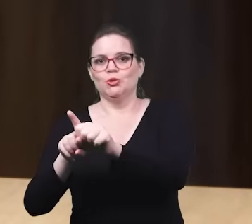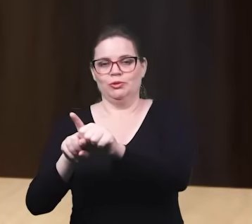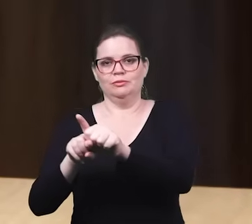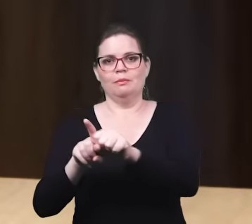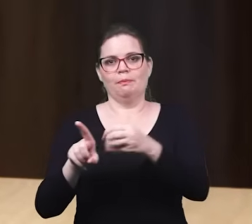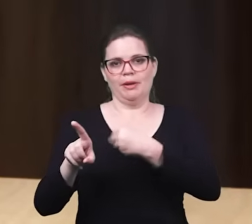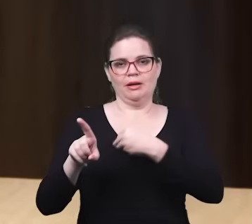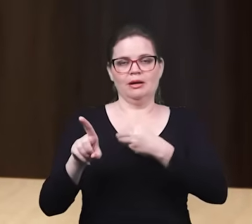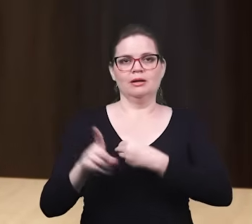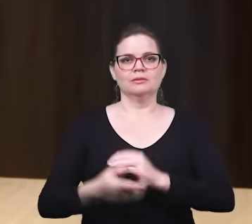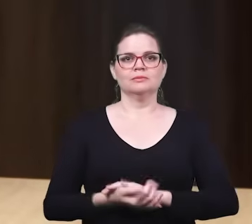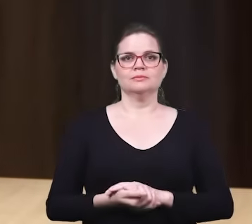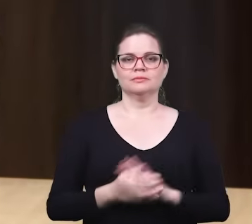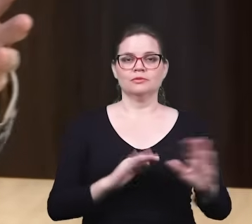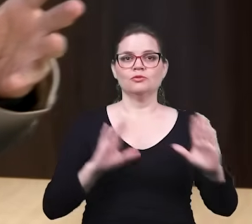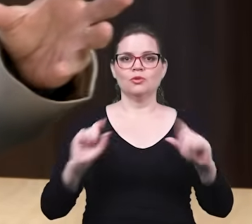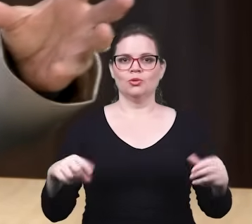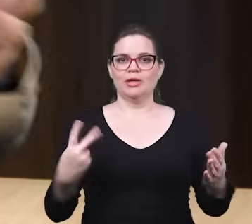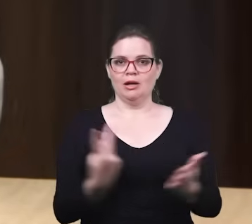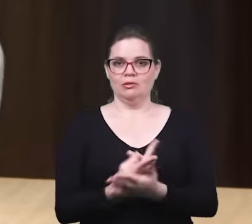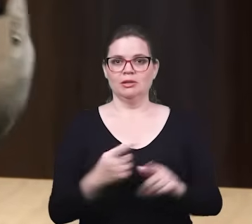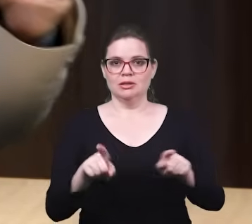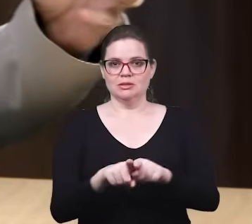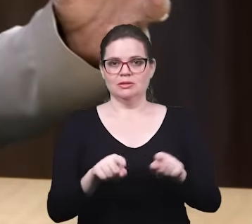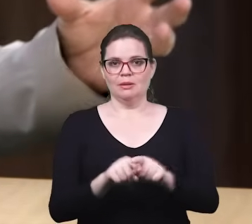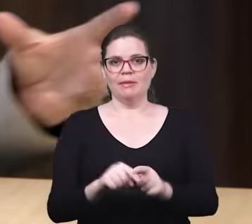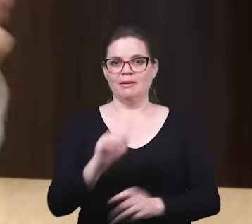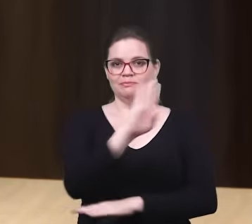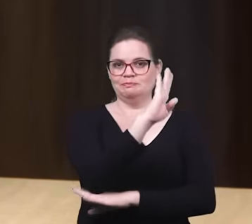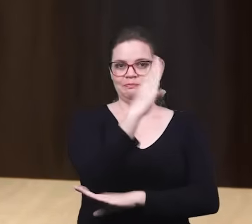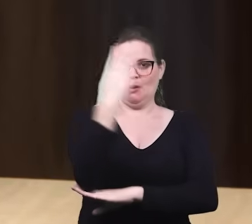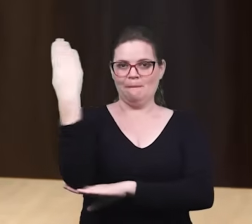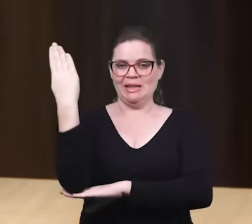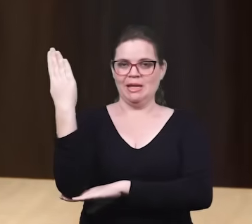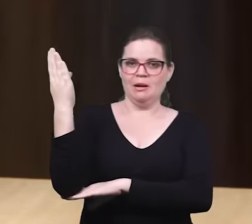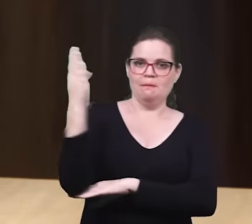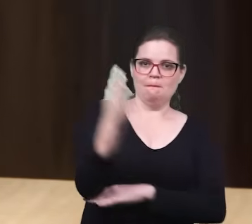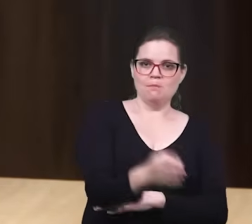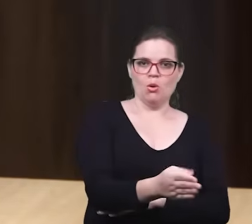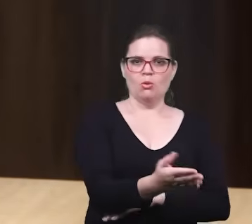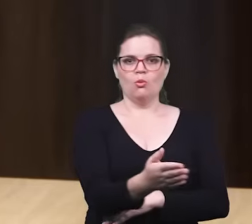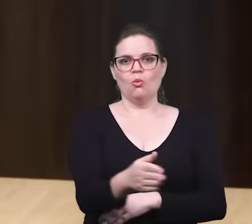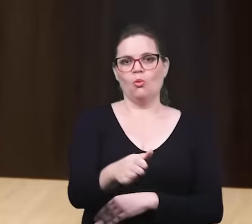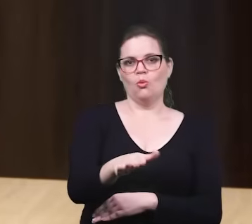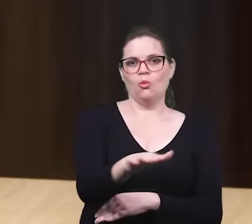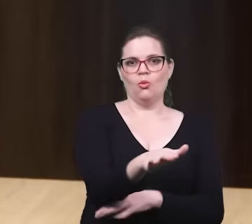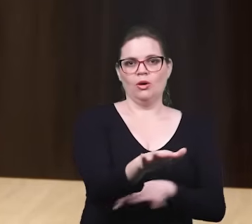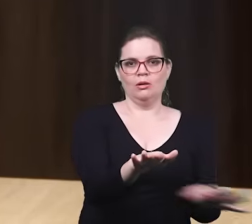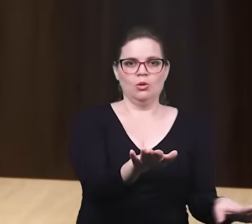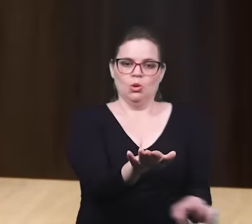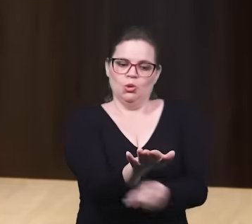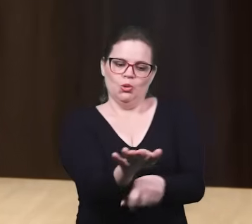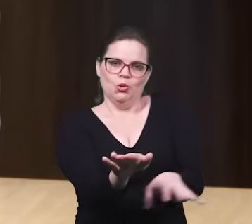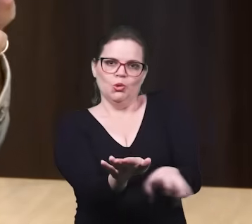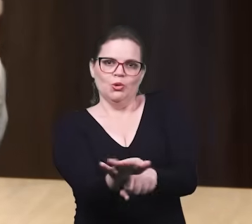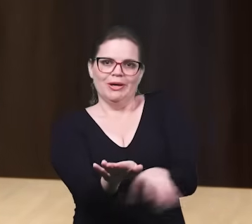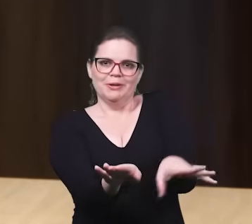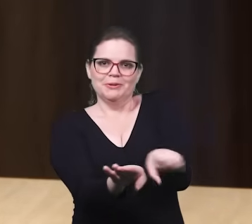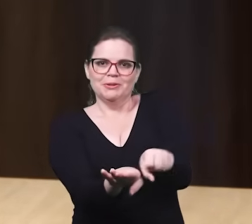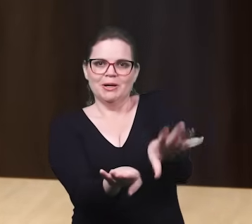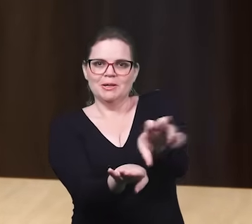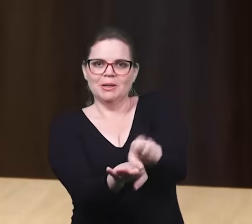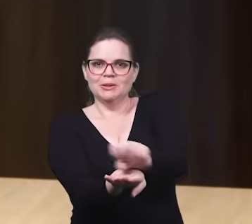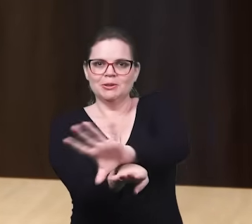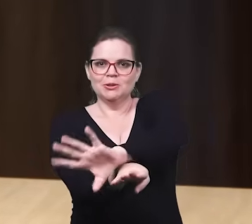o que aconteceu ali. A impureza, os micro-organismos que tornaram a água impura